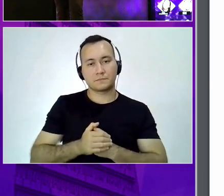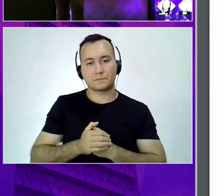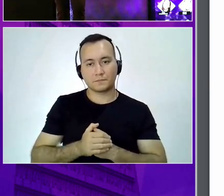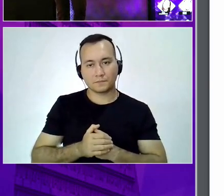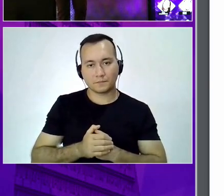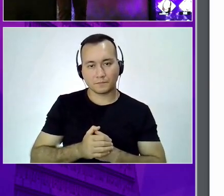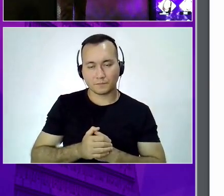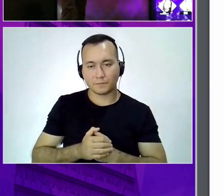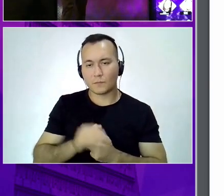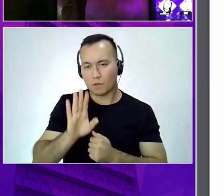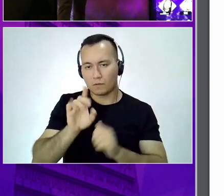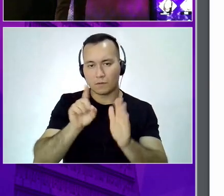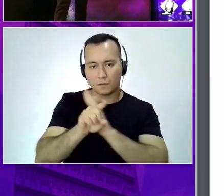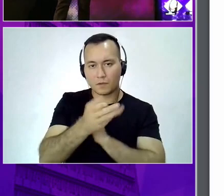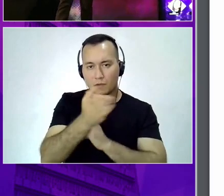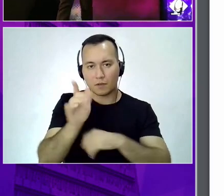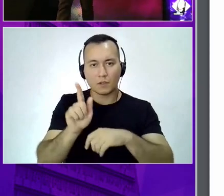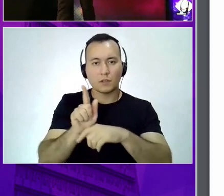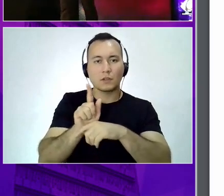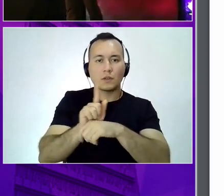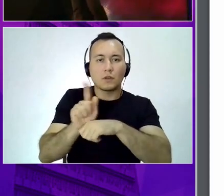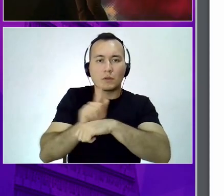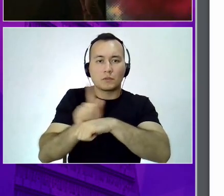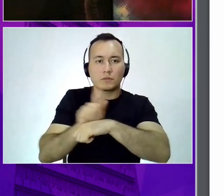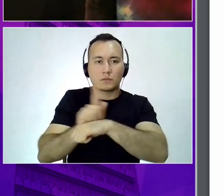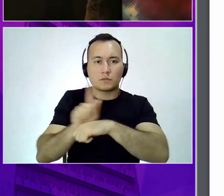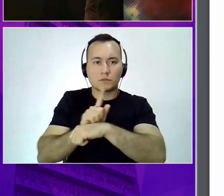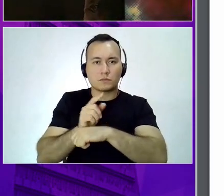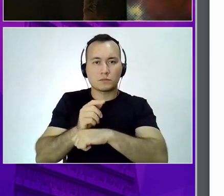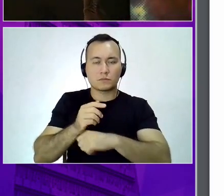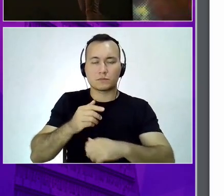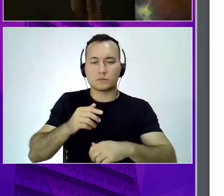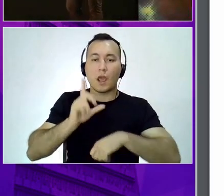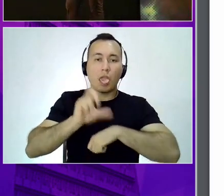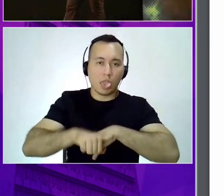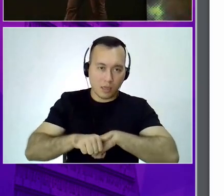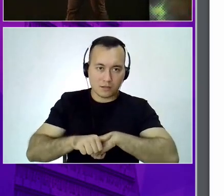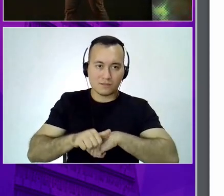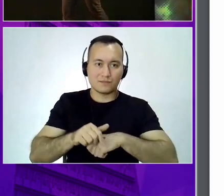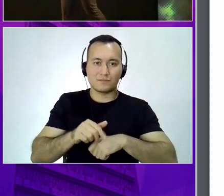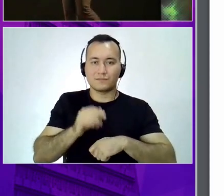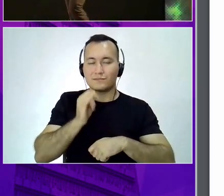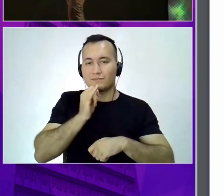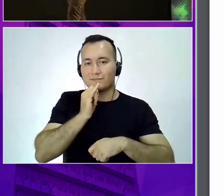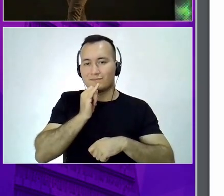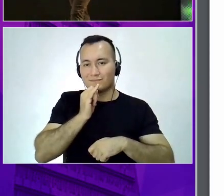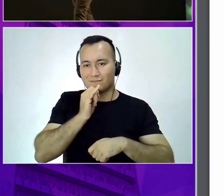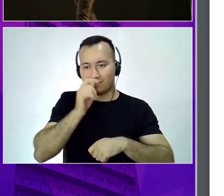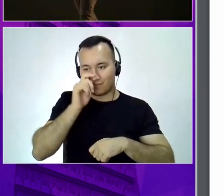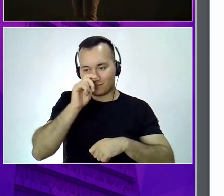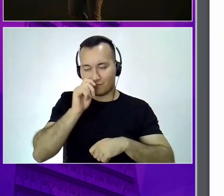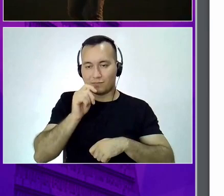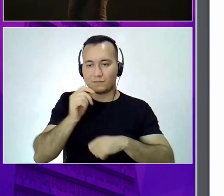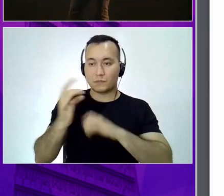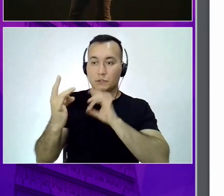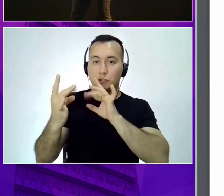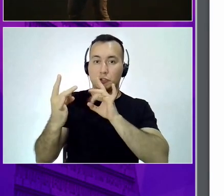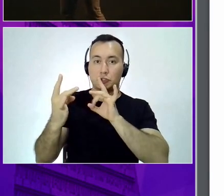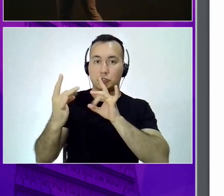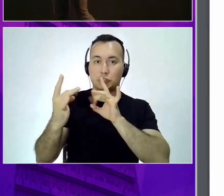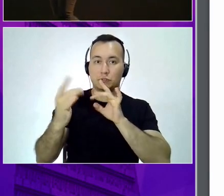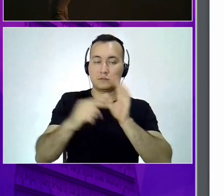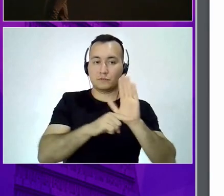Quantas vezes atrasam para colocar o feedback da pessoa na